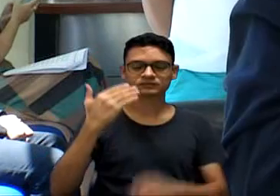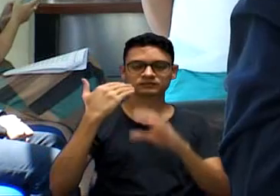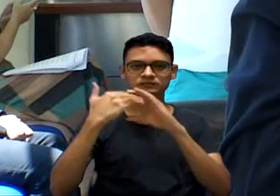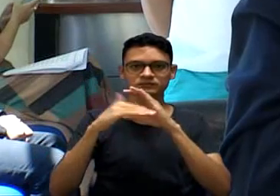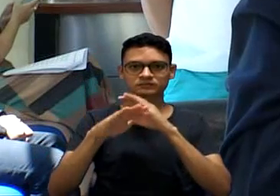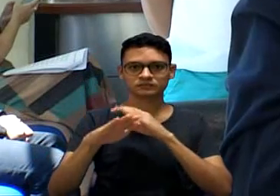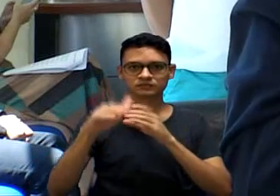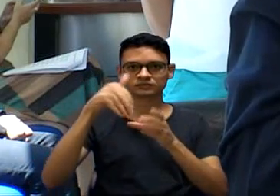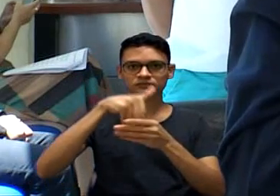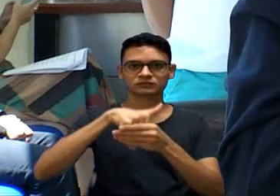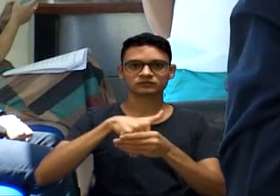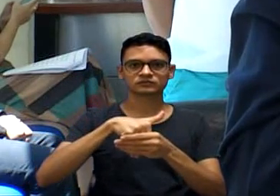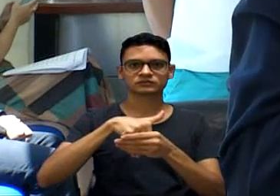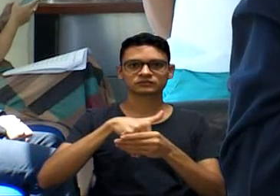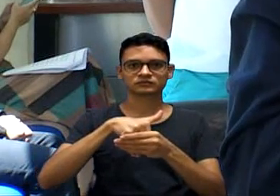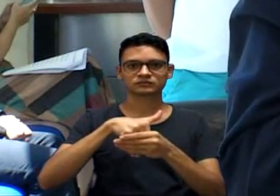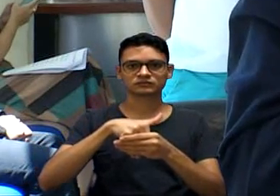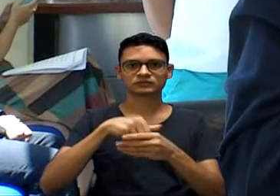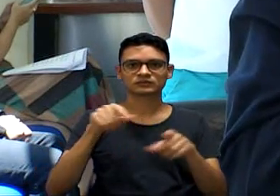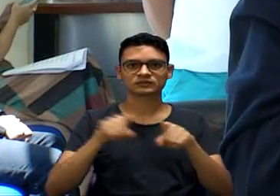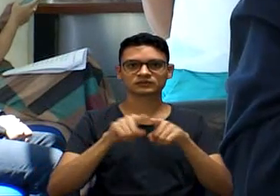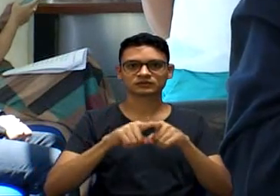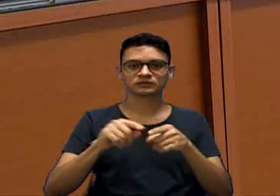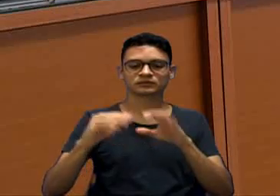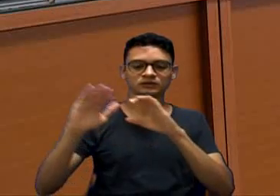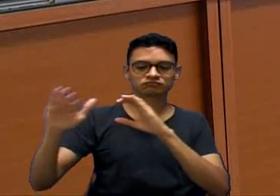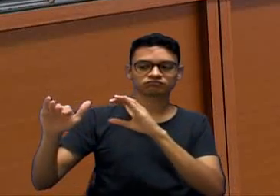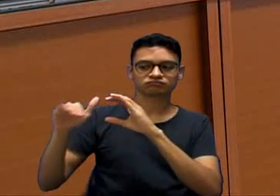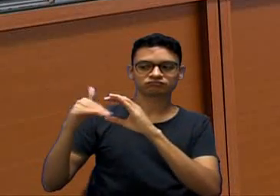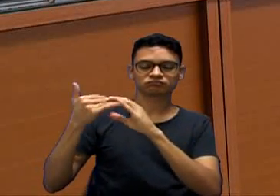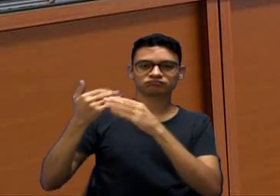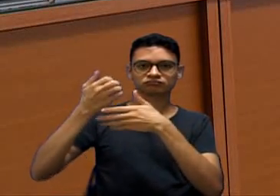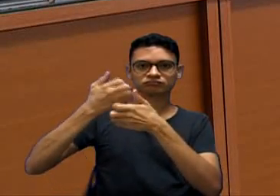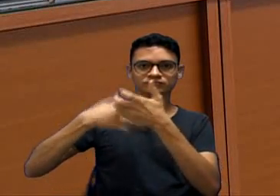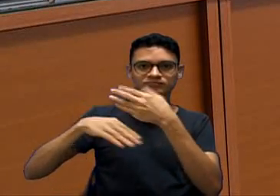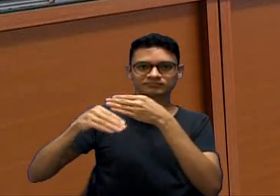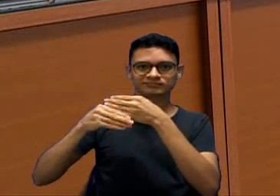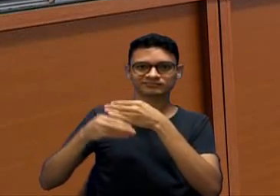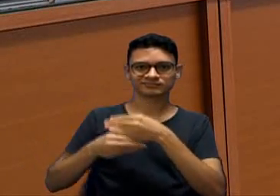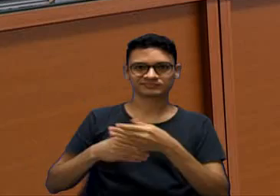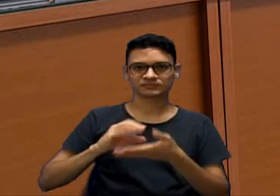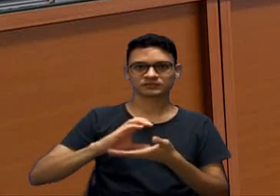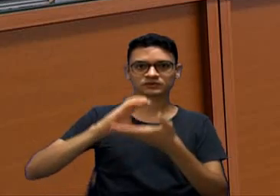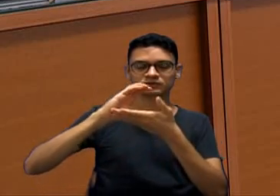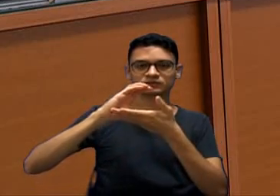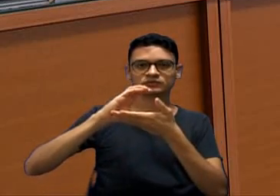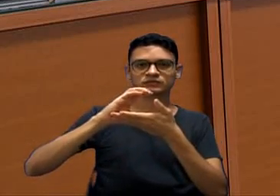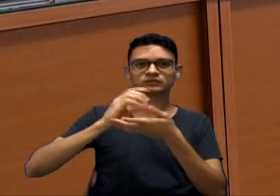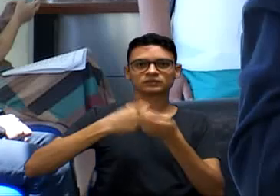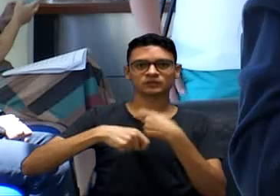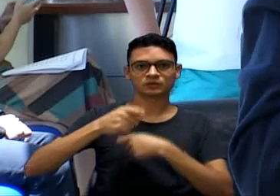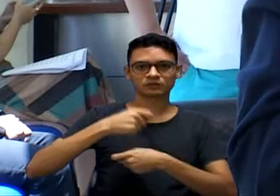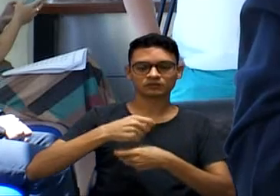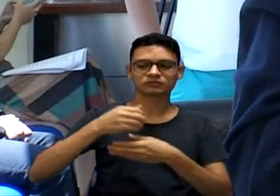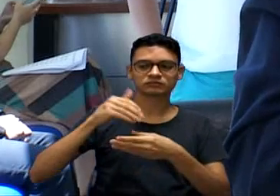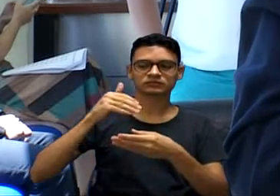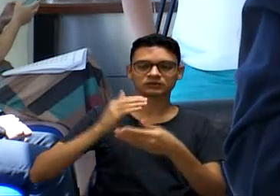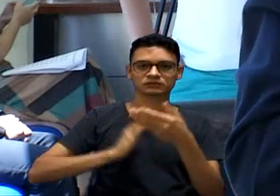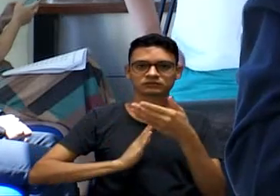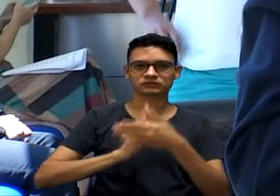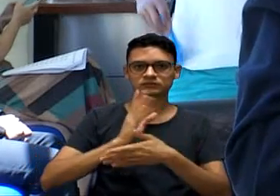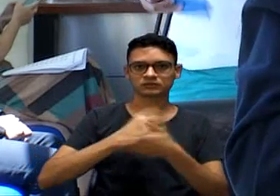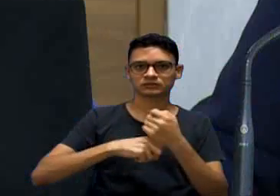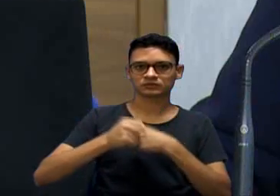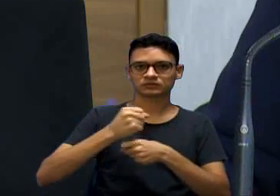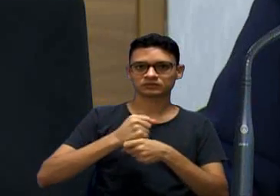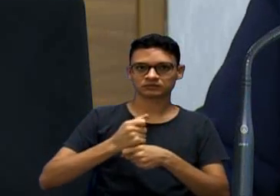pela votação, até em função do parecer da própria Comissão de Economia, que deu favoravelmente... O ano passado. Pode abrir o